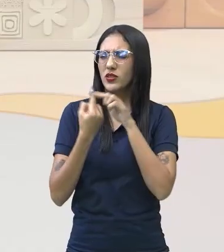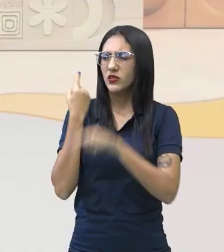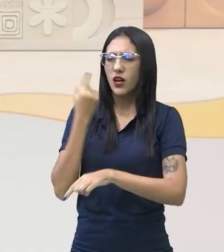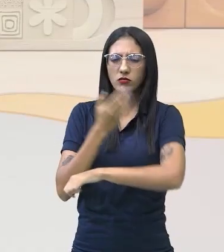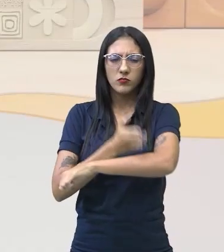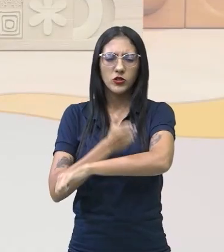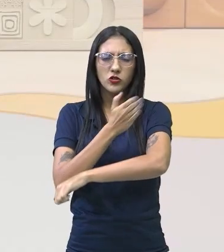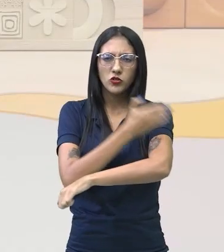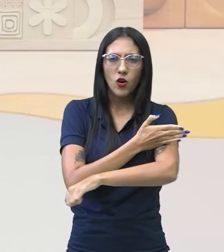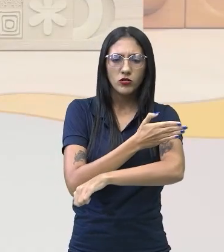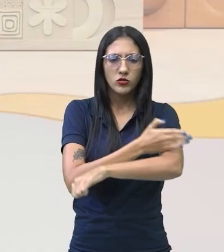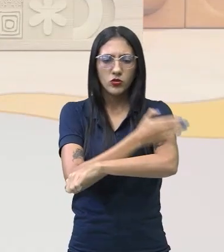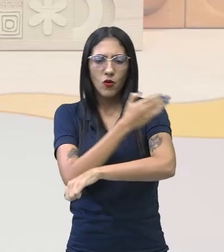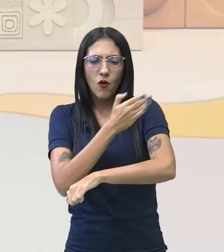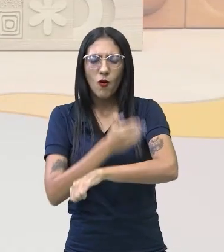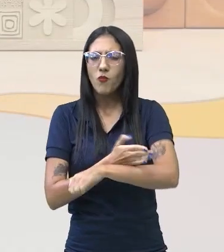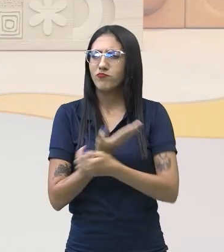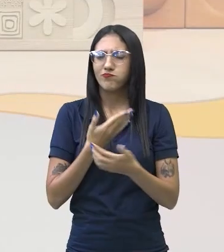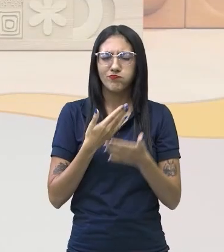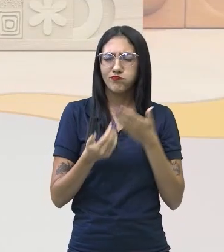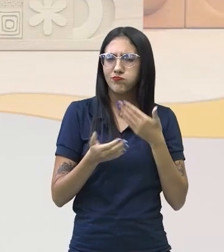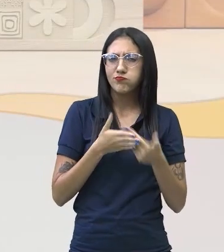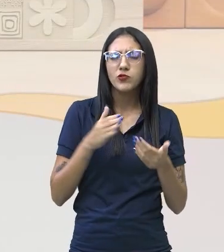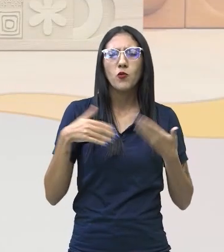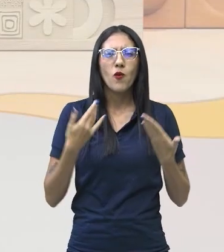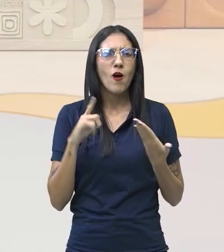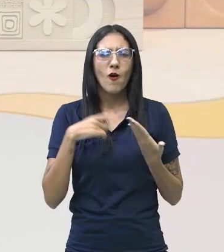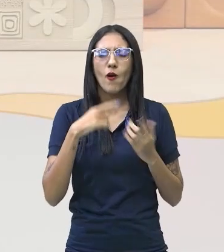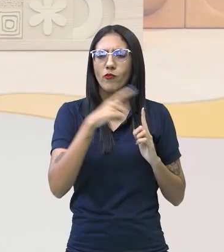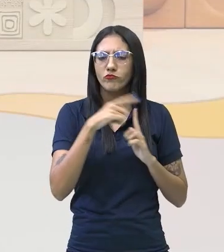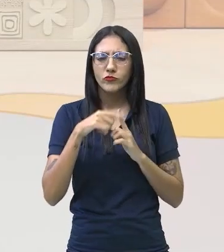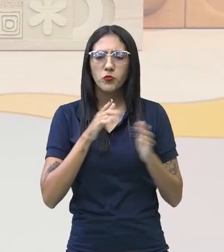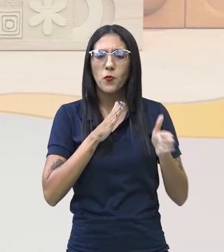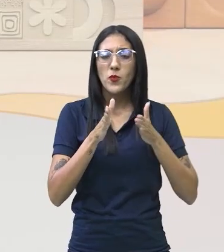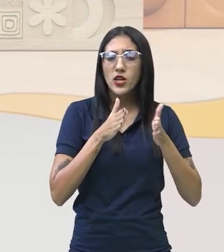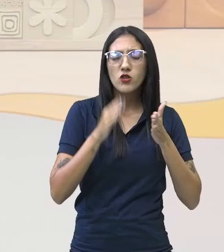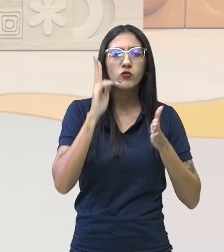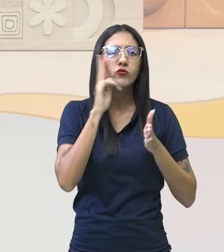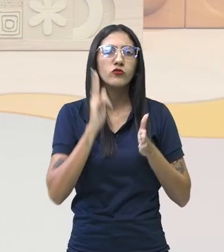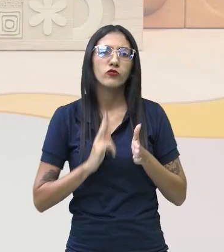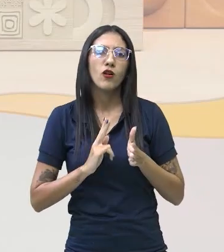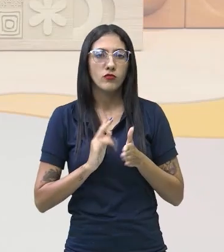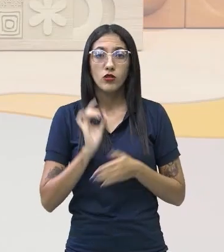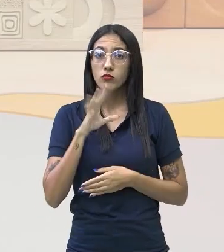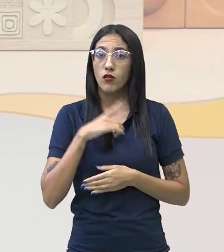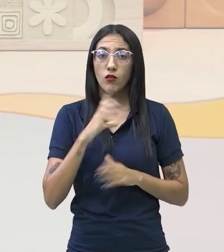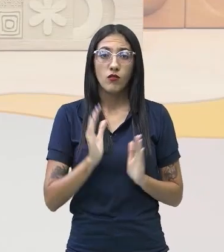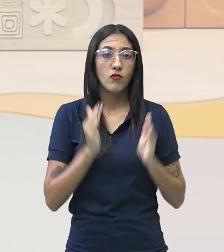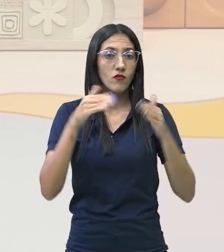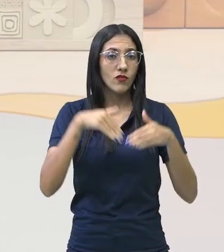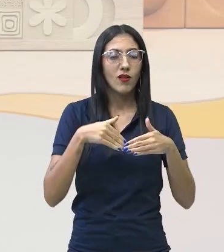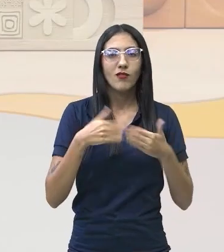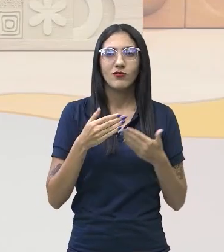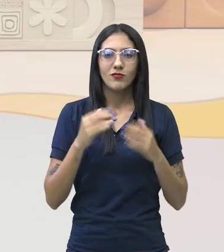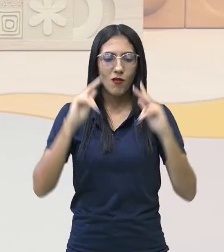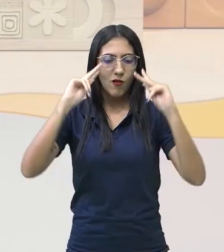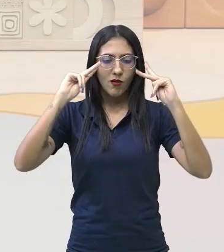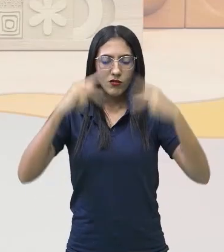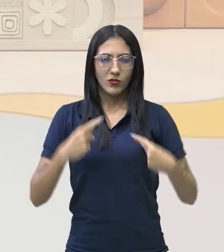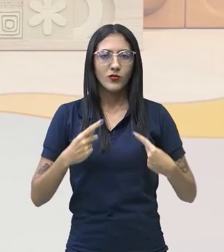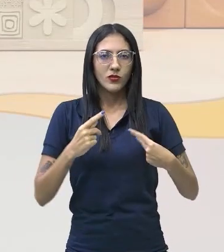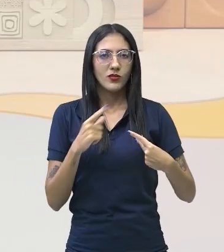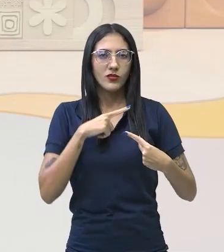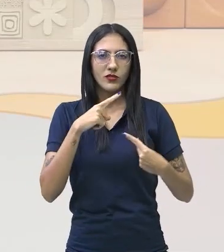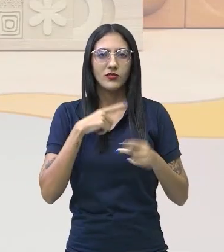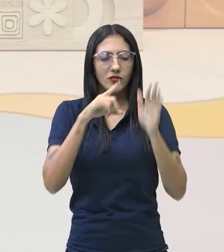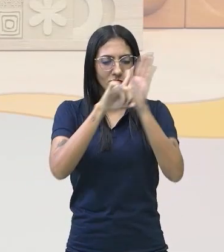história antiga, medieval, moderna ou contemporânea, é o homem, né, que nós temos, então,